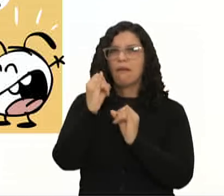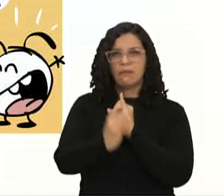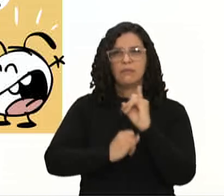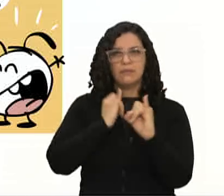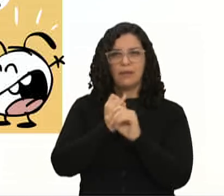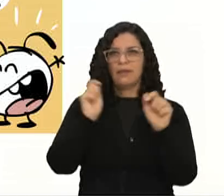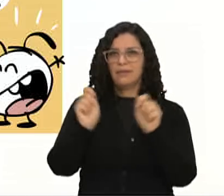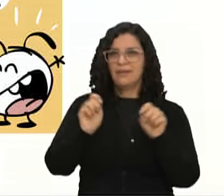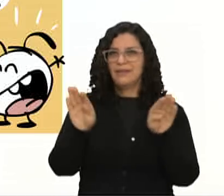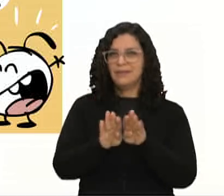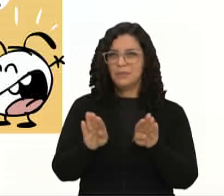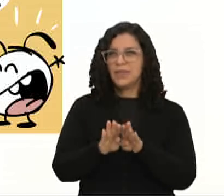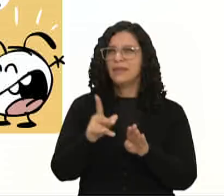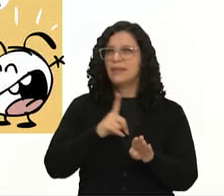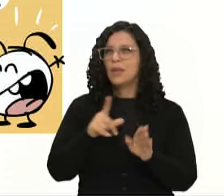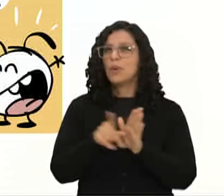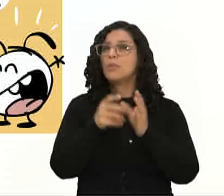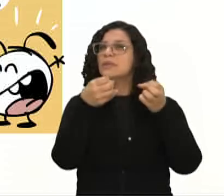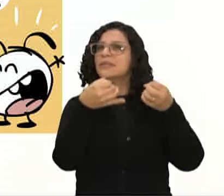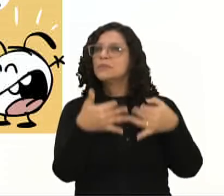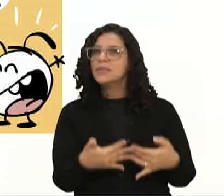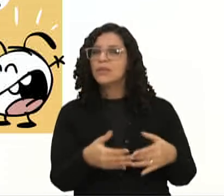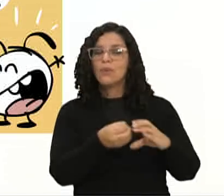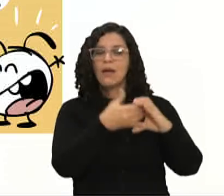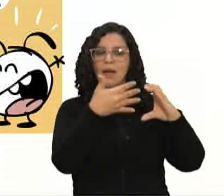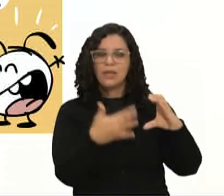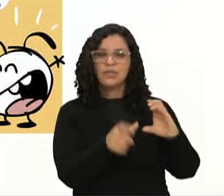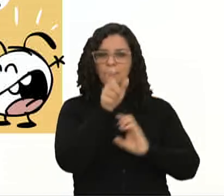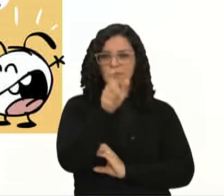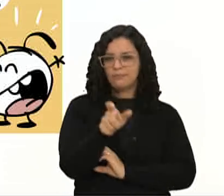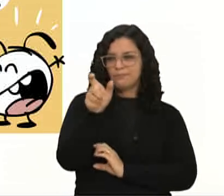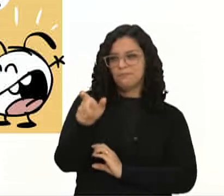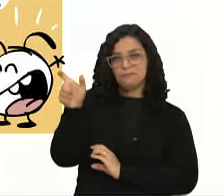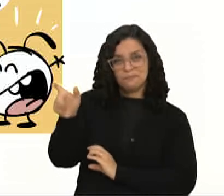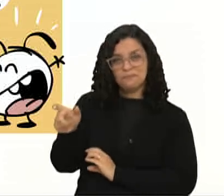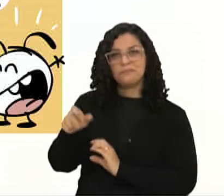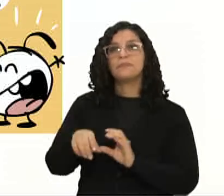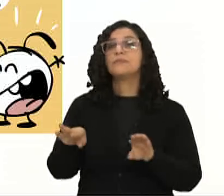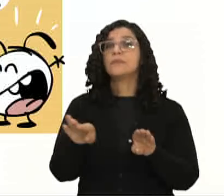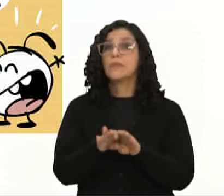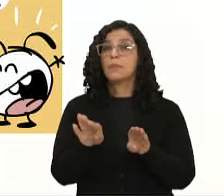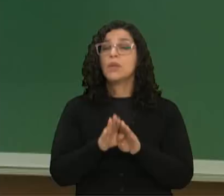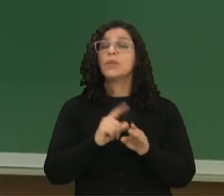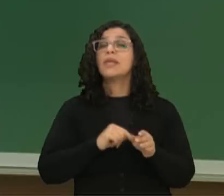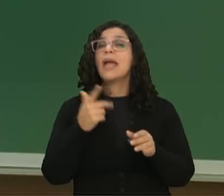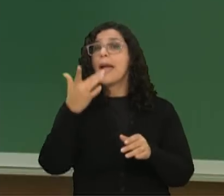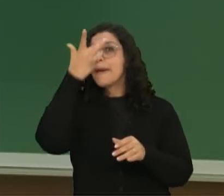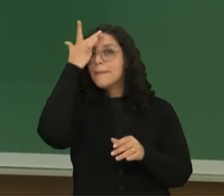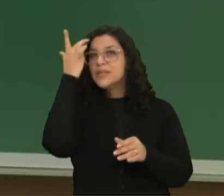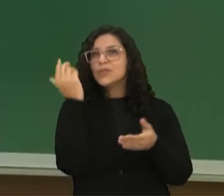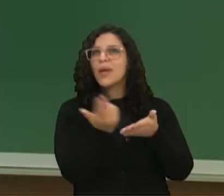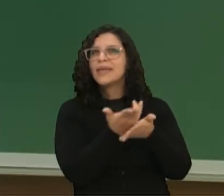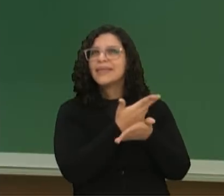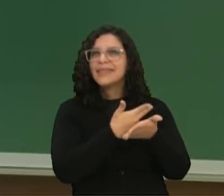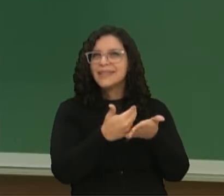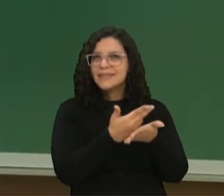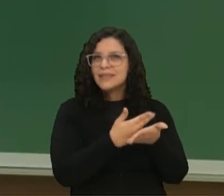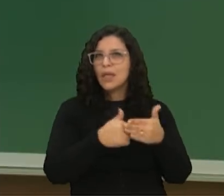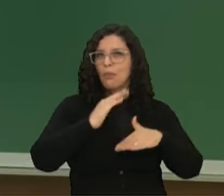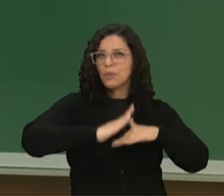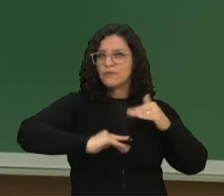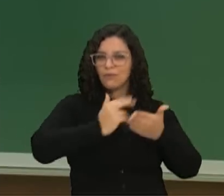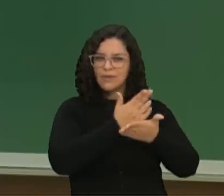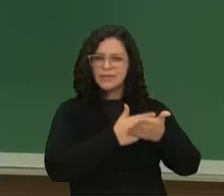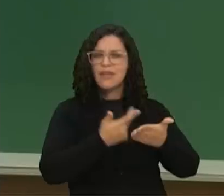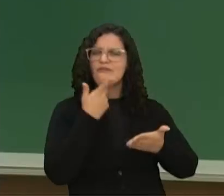internet, lá tem explicando as características de cada personagem, o que aquele cartunista normalmente trata